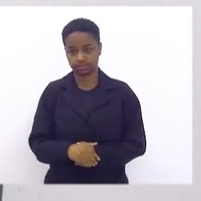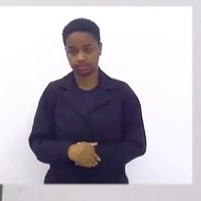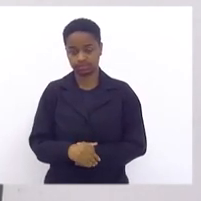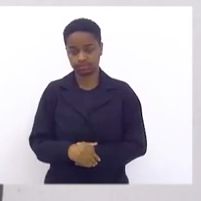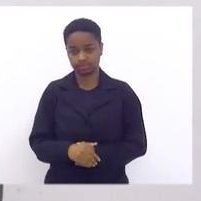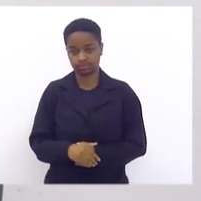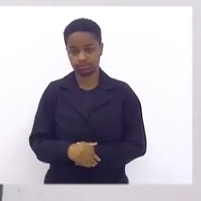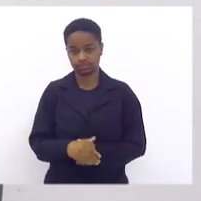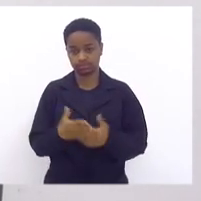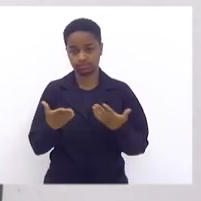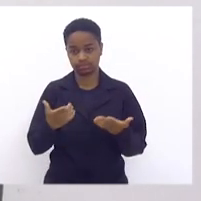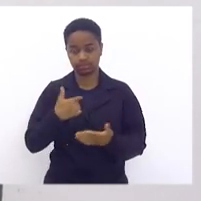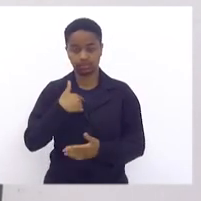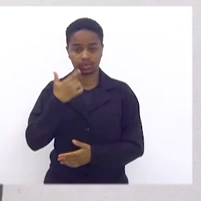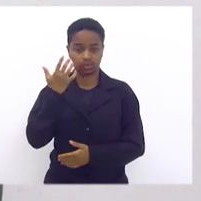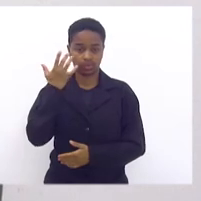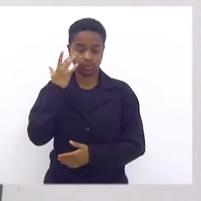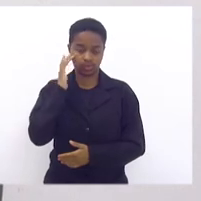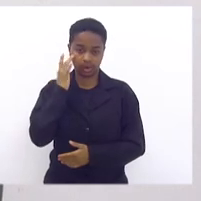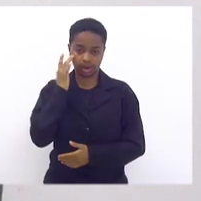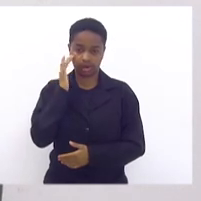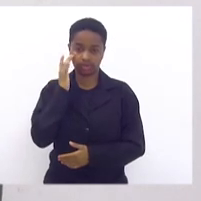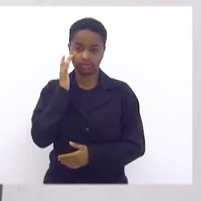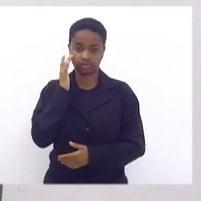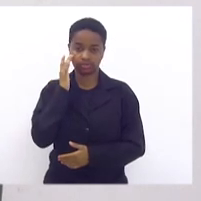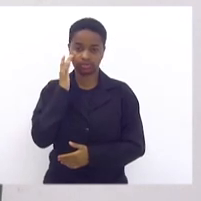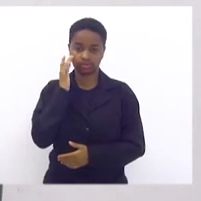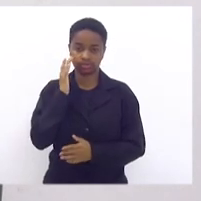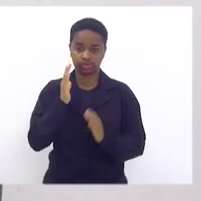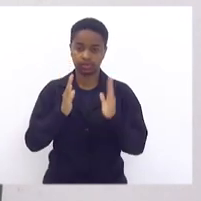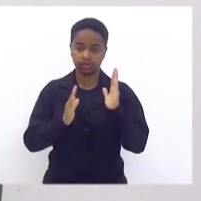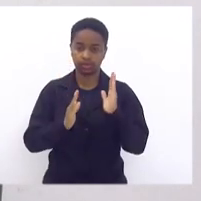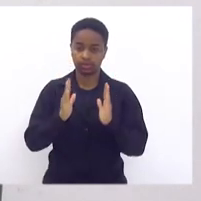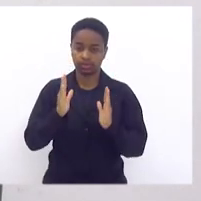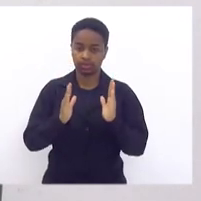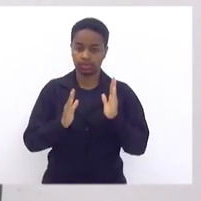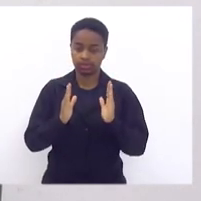Eu acho que, praticamente,